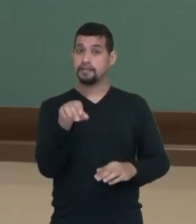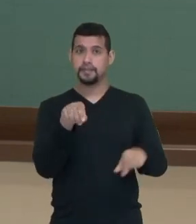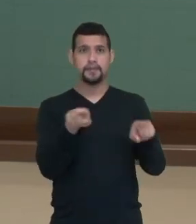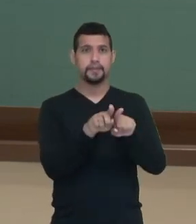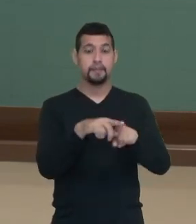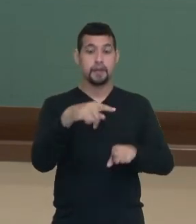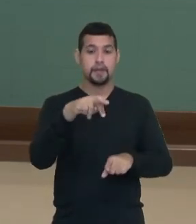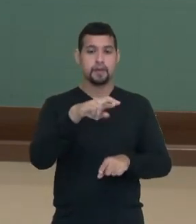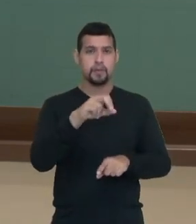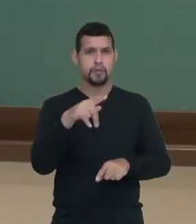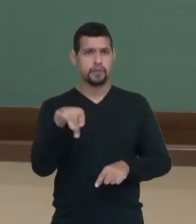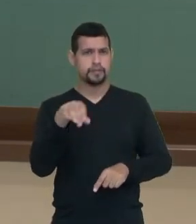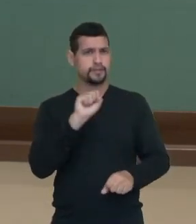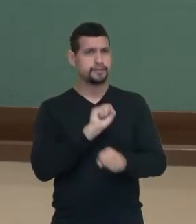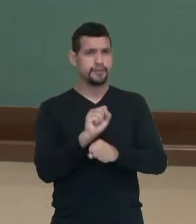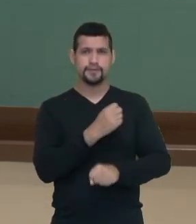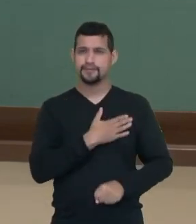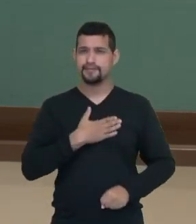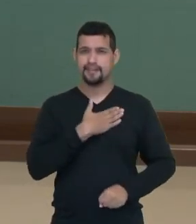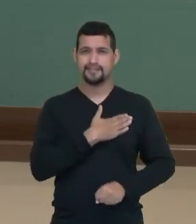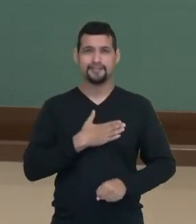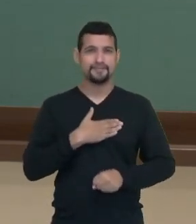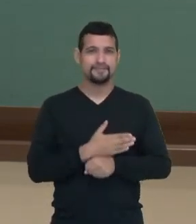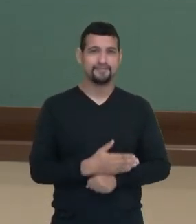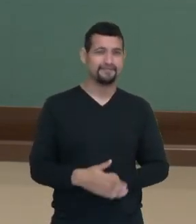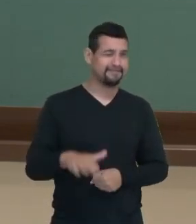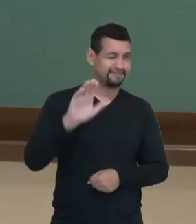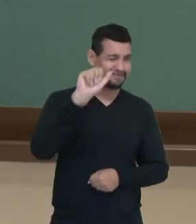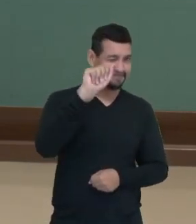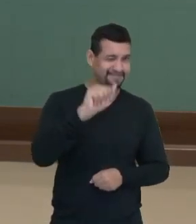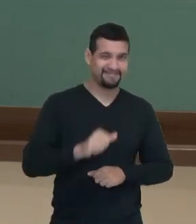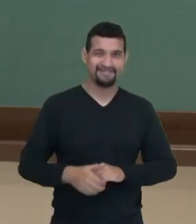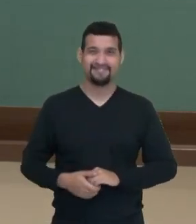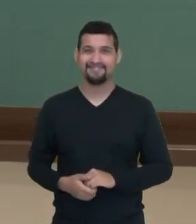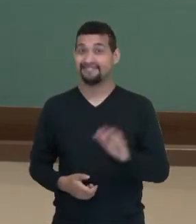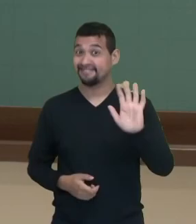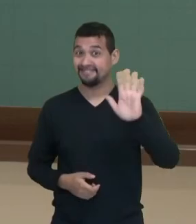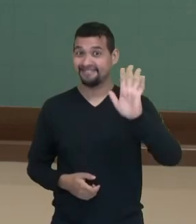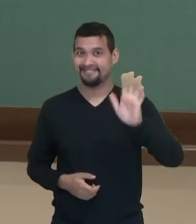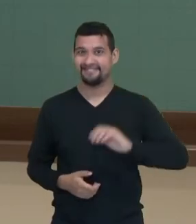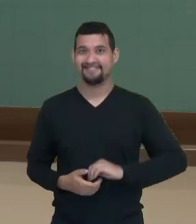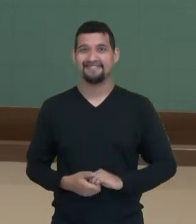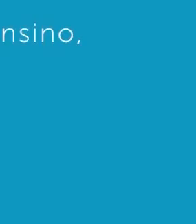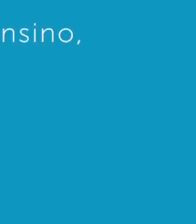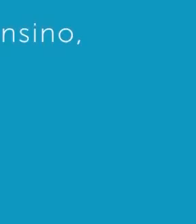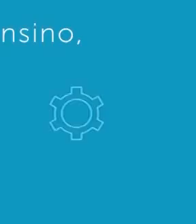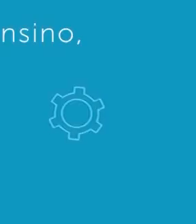proporção. Eu espero que vocês tenham gostado e até breve. Tchau!